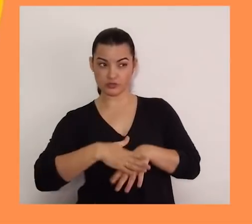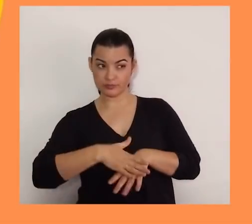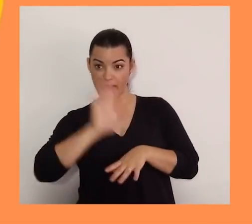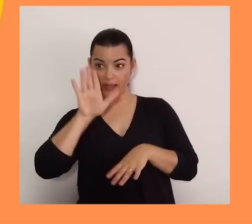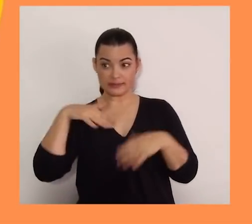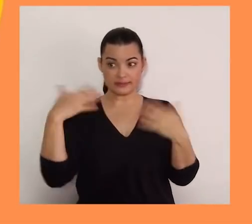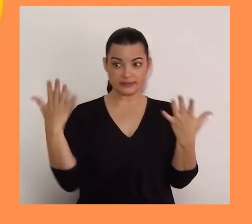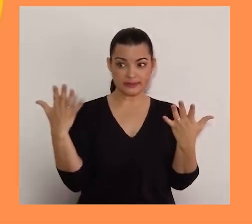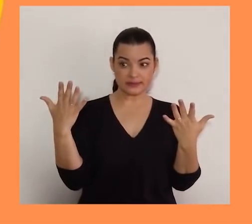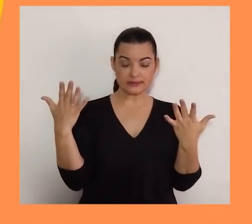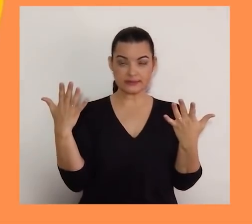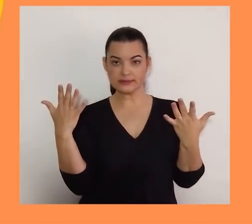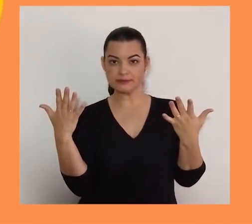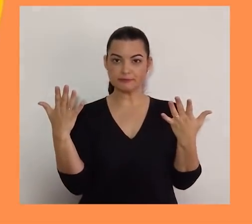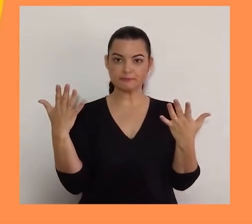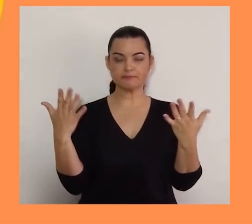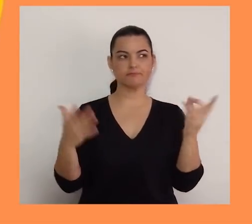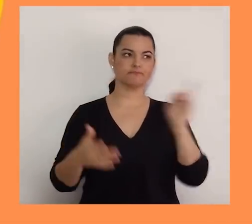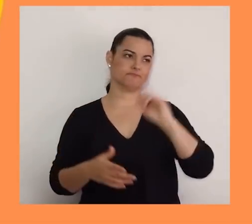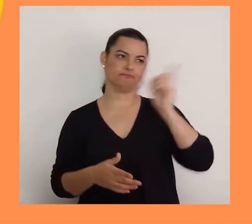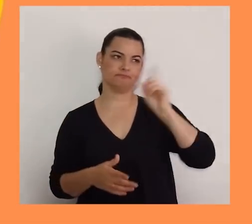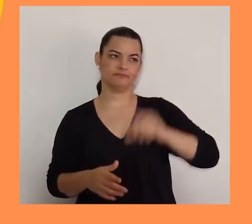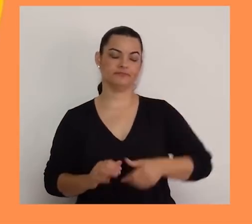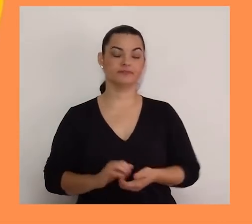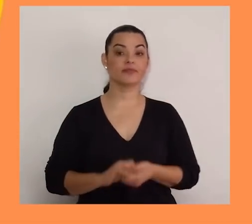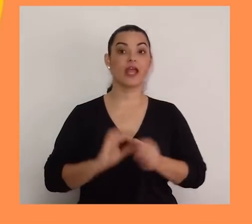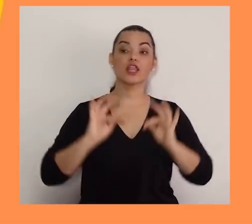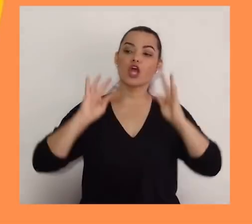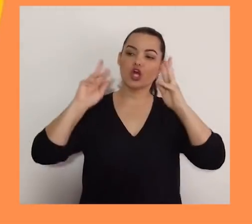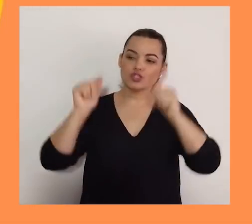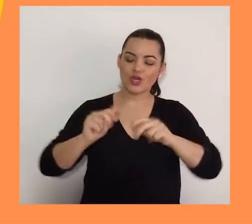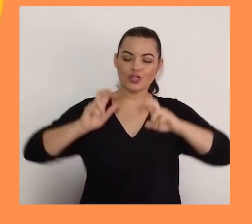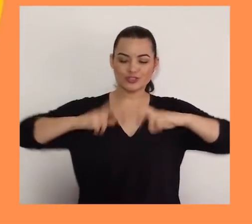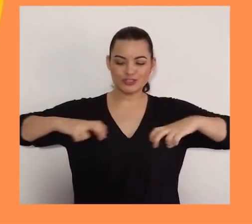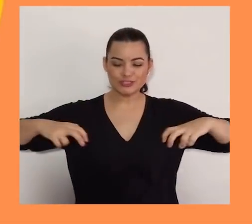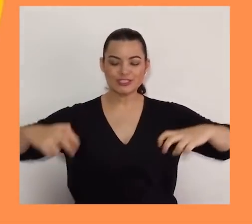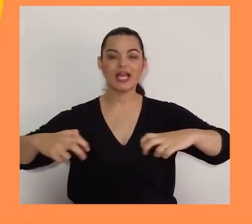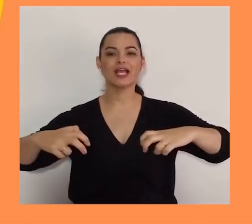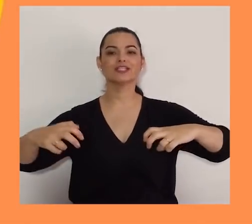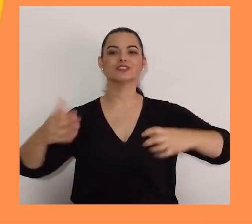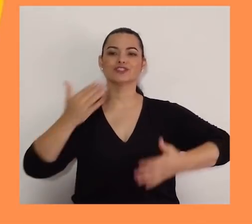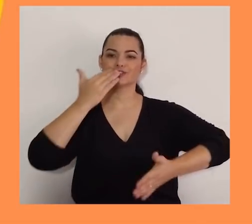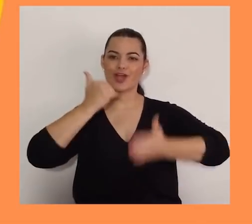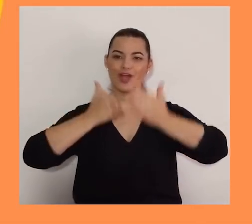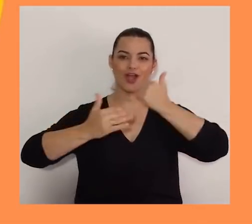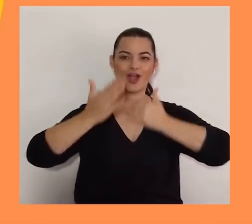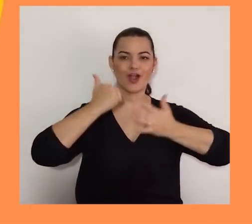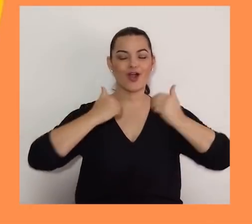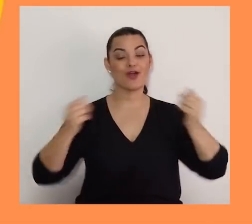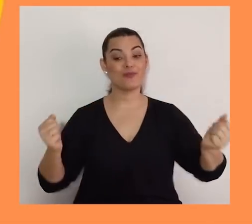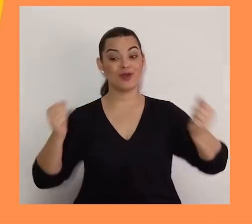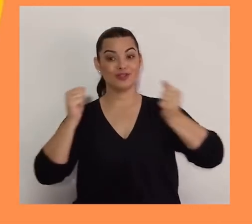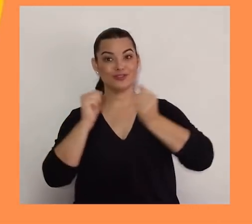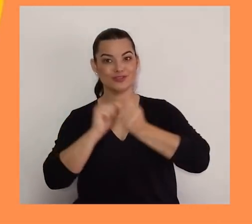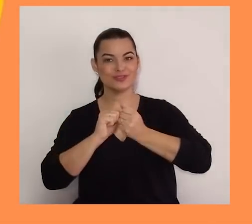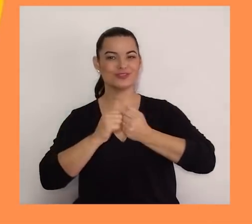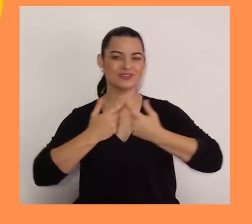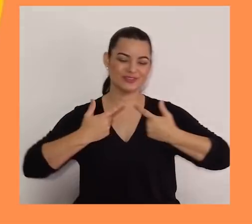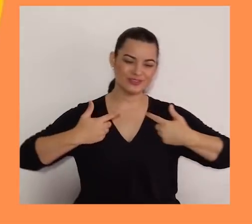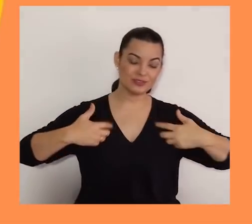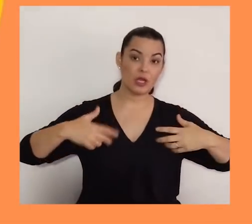o mais forte. Eu sou o mais forte